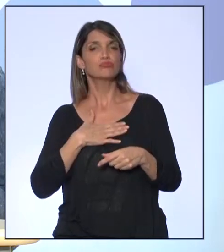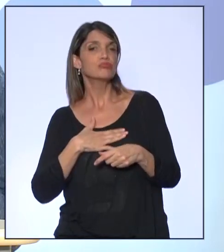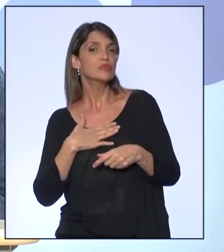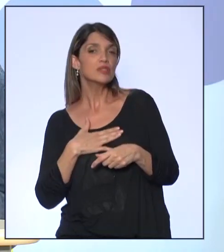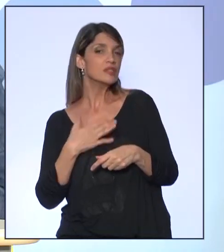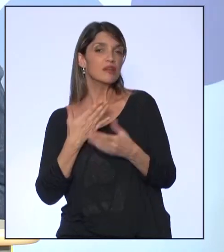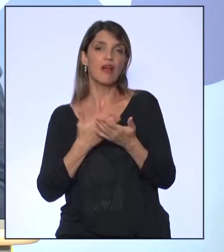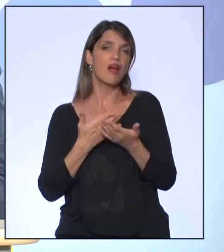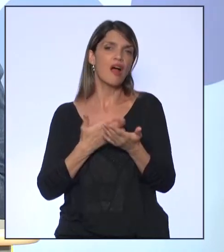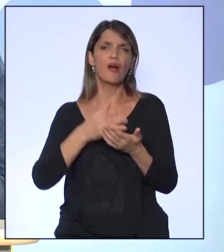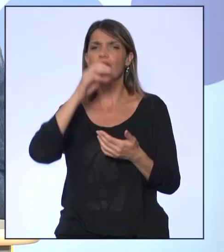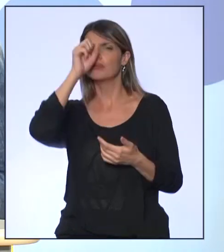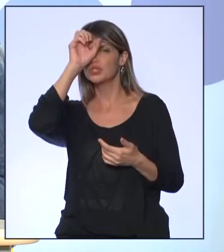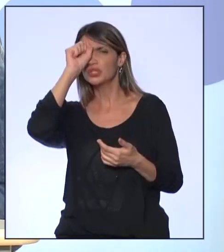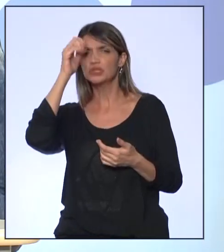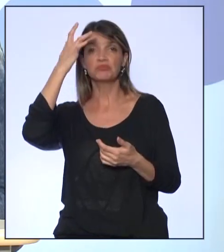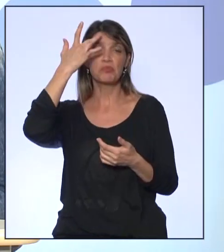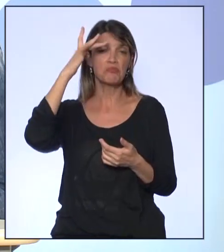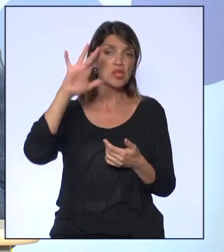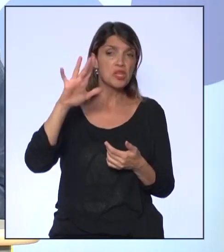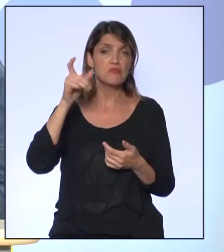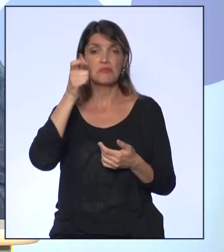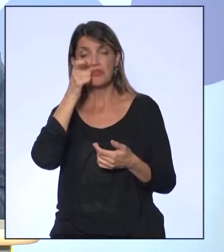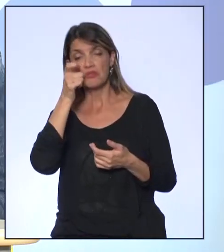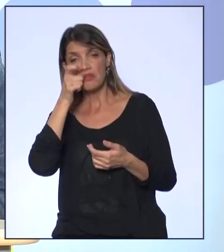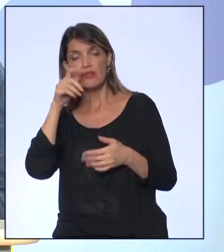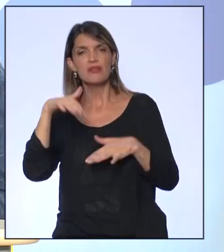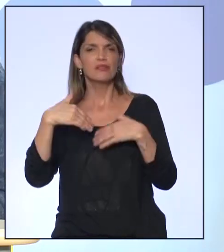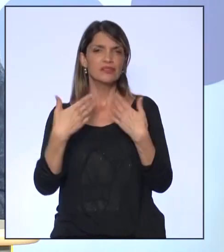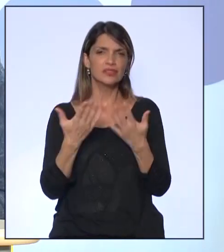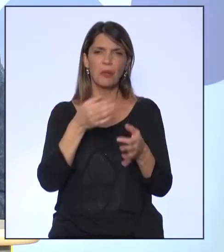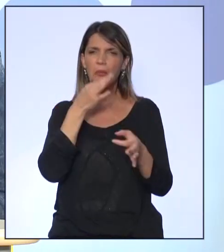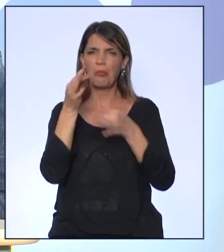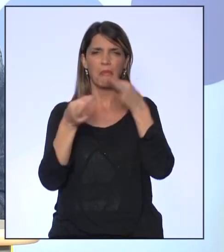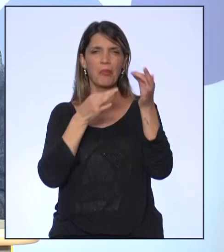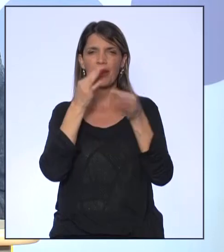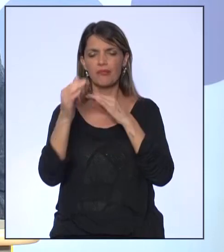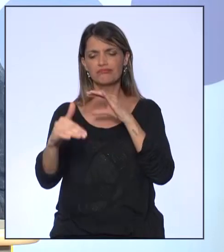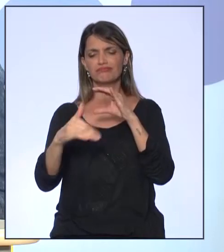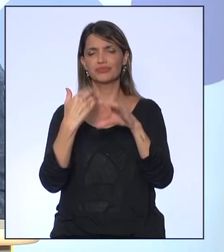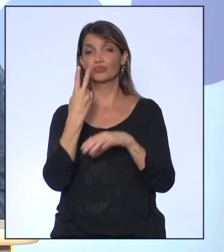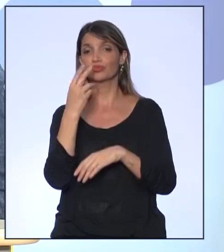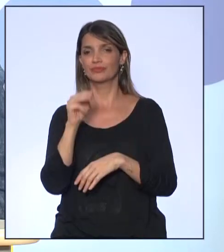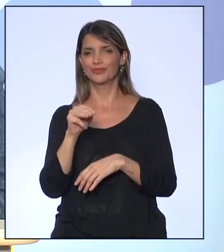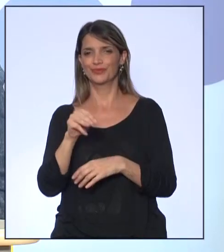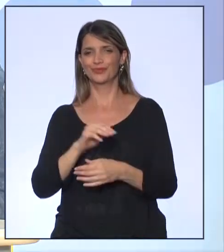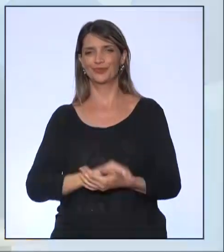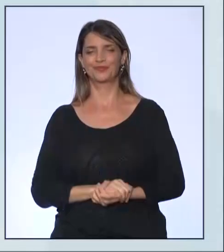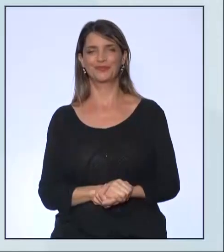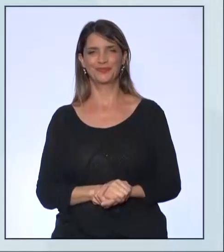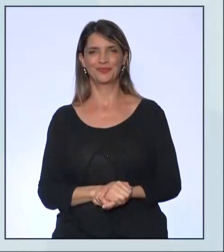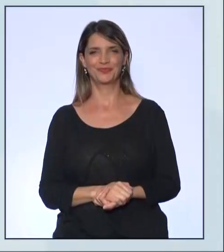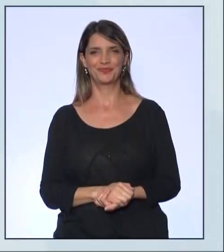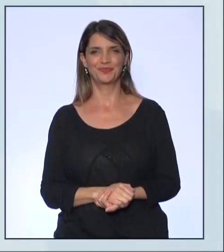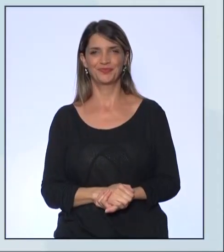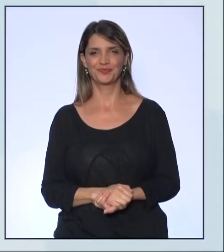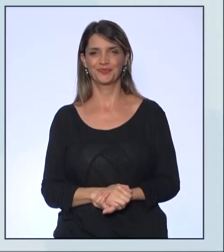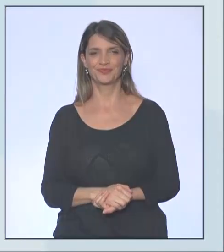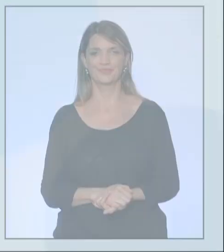eu aprendi, eu achei interessante, tá? Comente aqui no chat para a gente, tá? 2 minutinhos. Vamos lá.